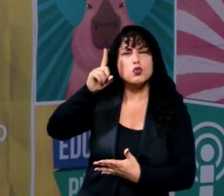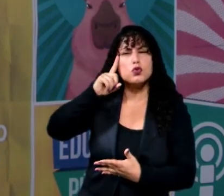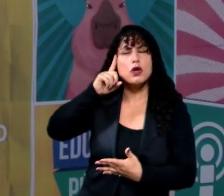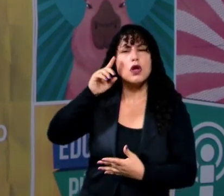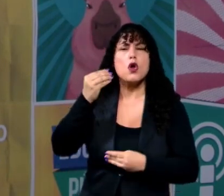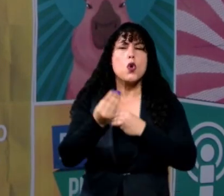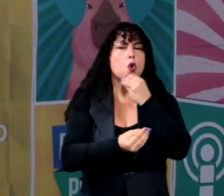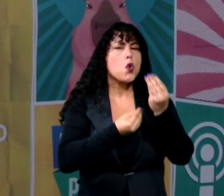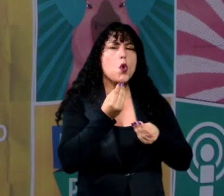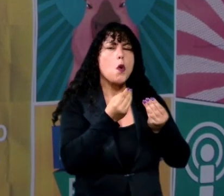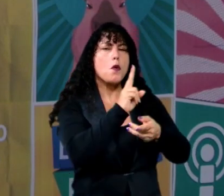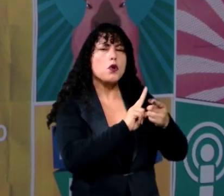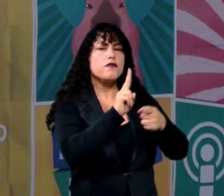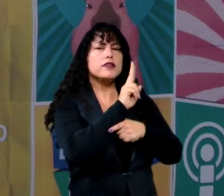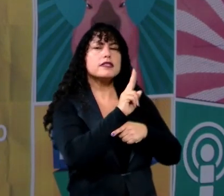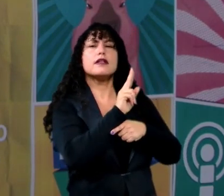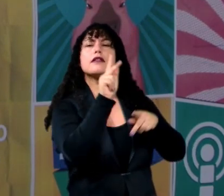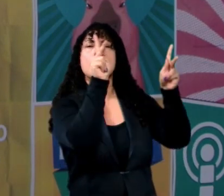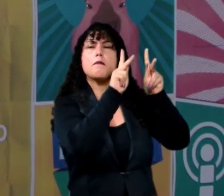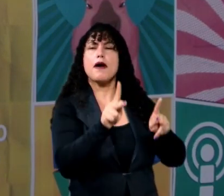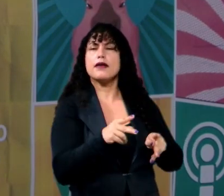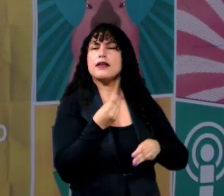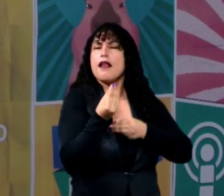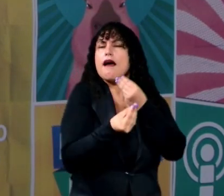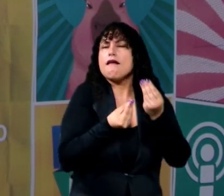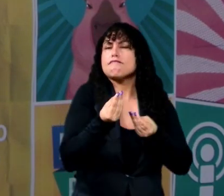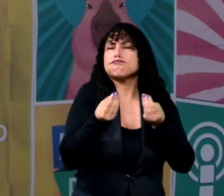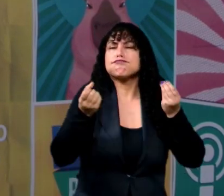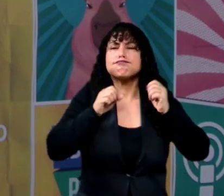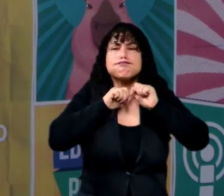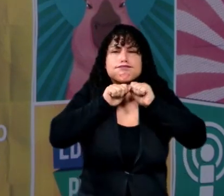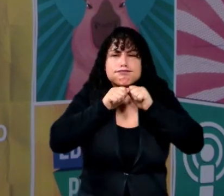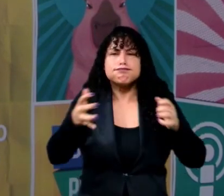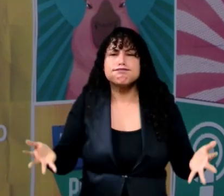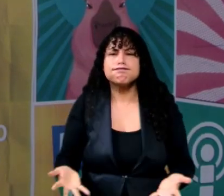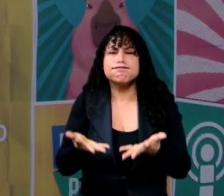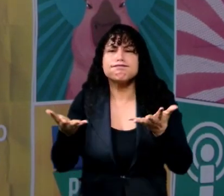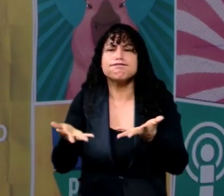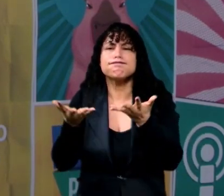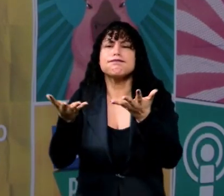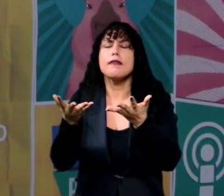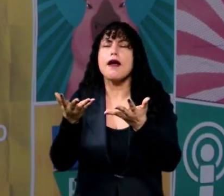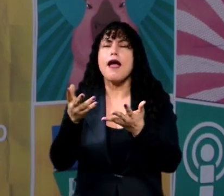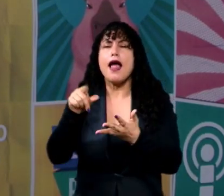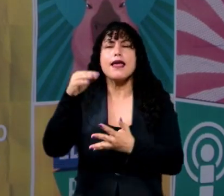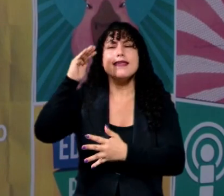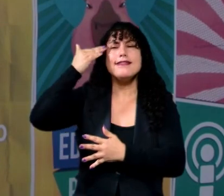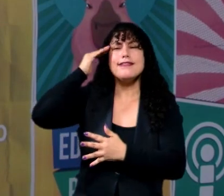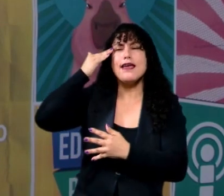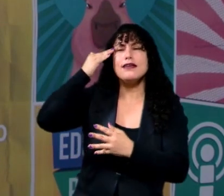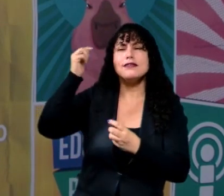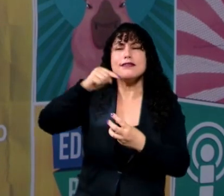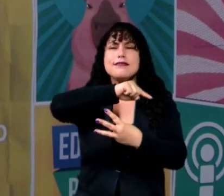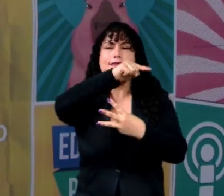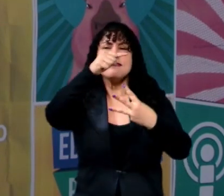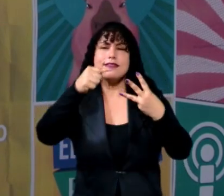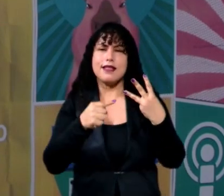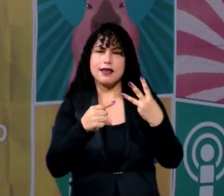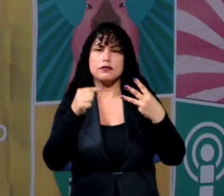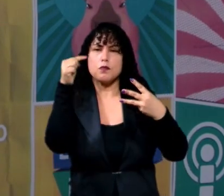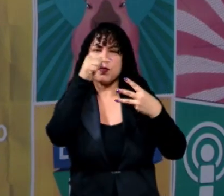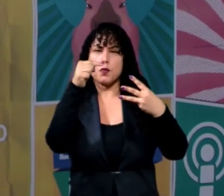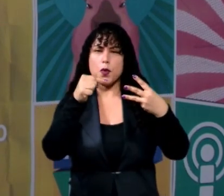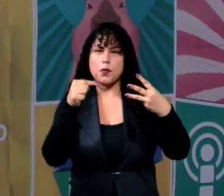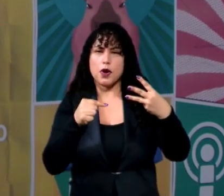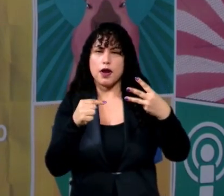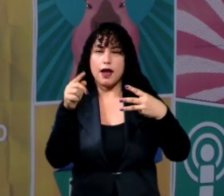a Unipaz faz isso? A Unipaz faz isso entendendo paz de 3 pontos de vista: